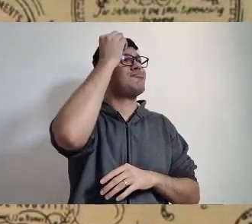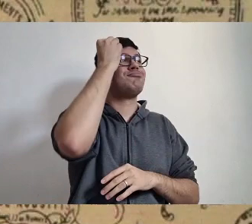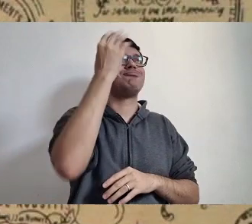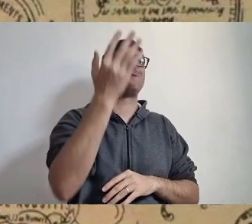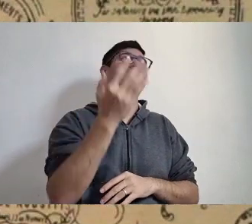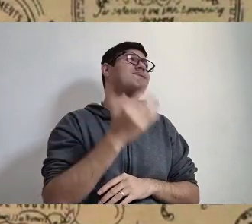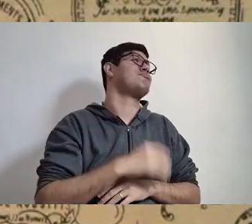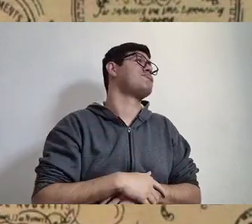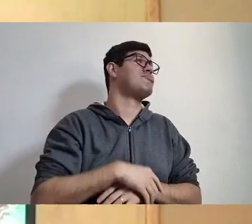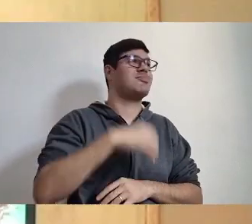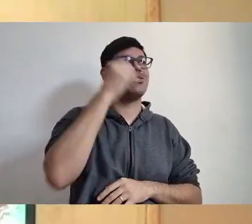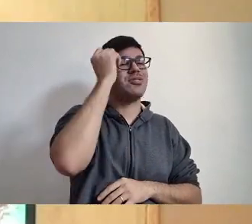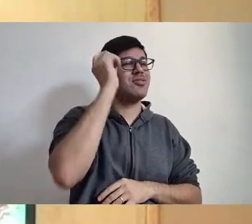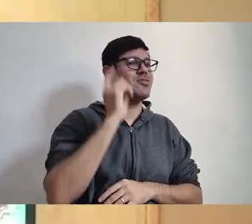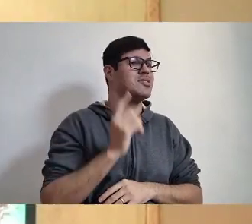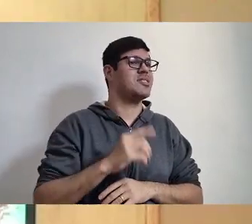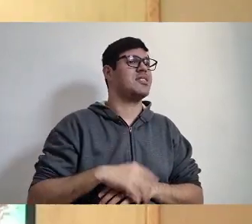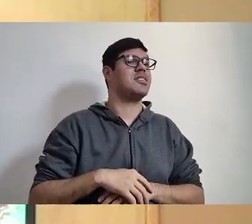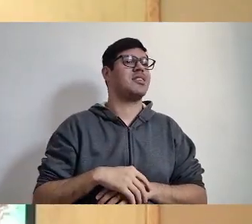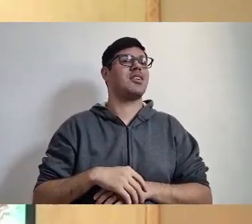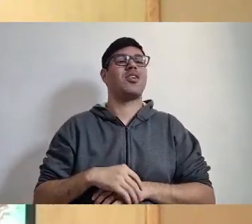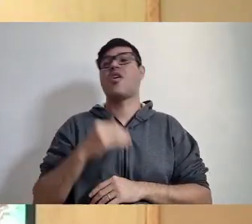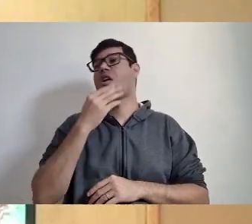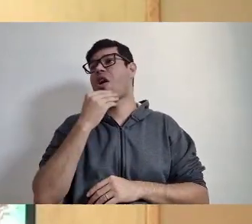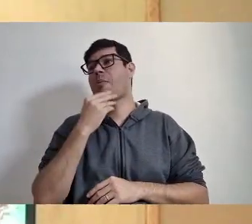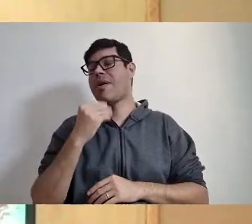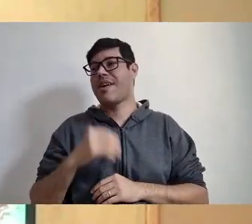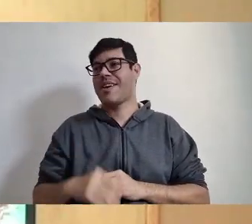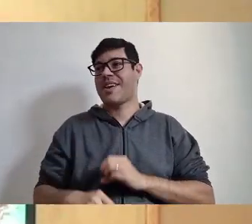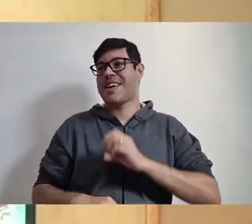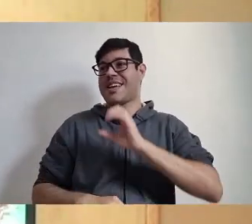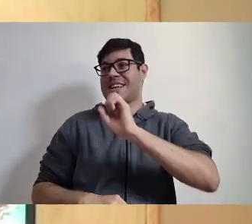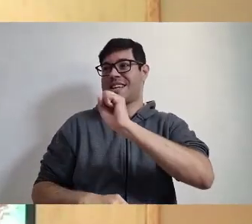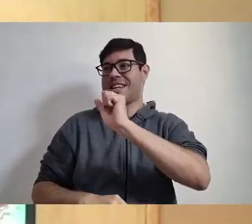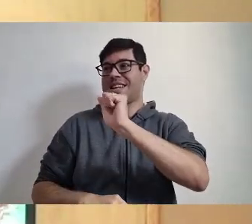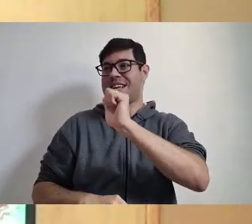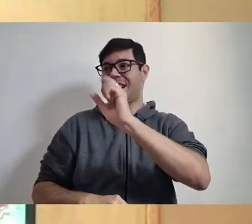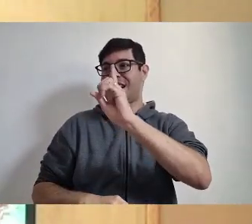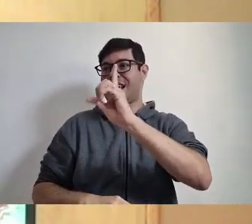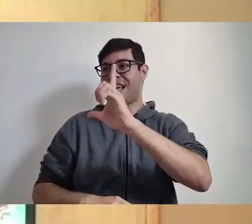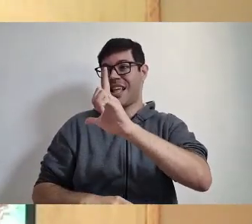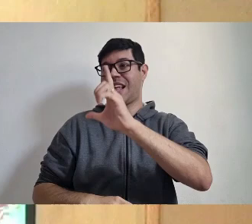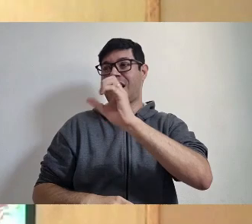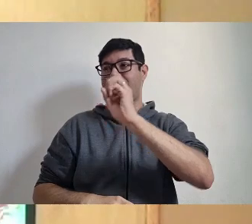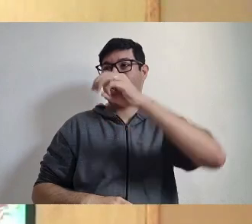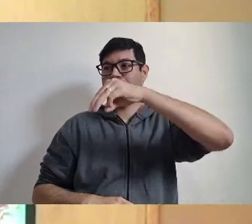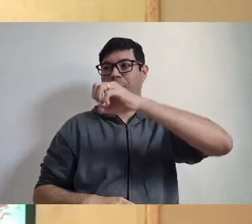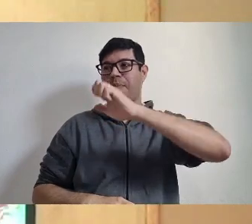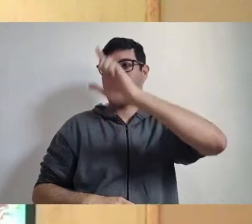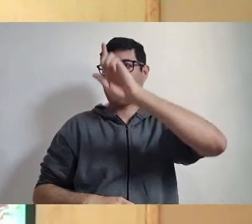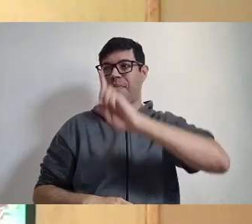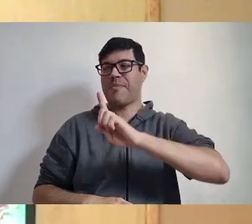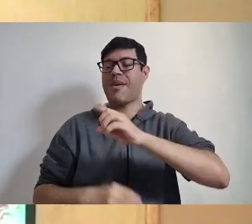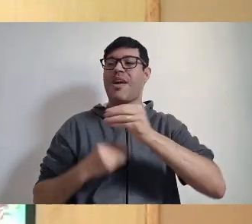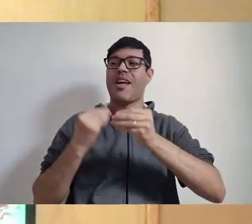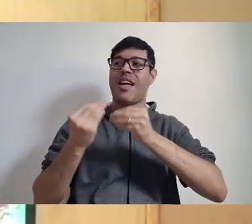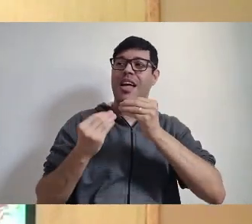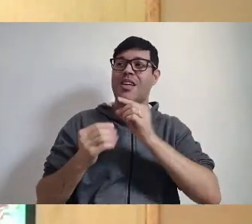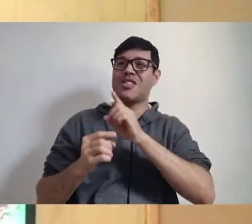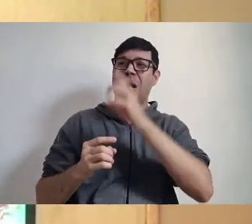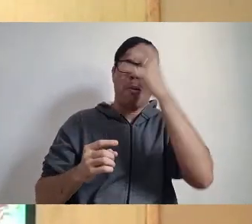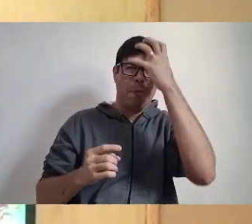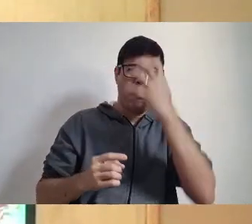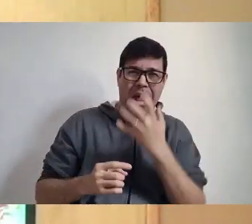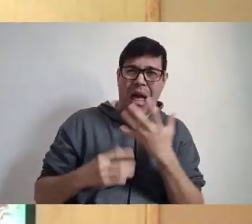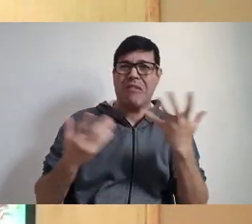vem. Doutor Nelson Salomé era assim, nós falávamos assim para ele, doutor, larga a mão da política, isso aí está dando dissabor, o senhor fica bravo,